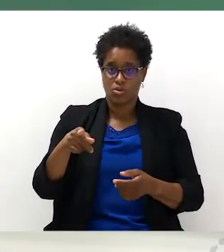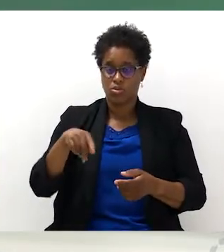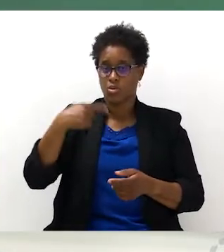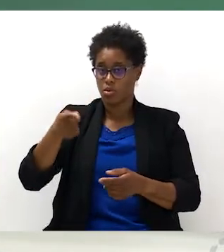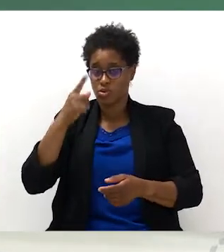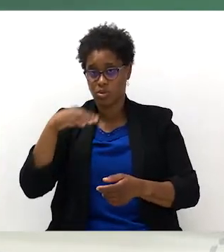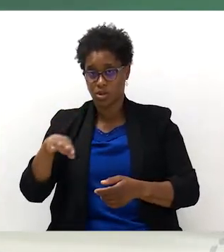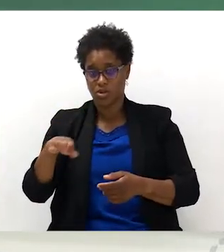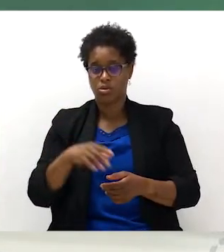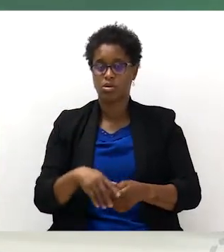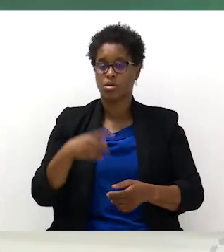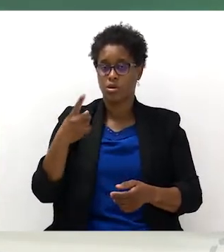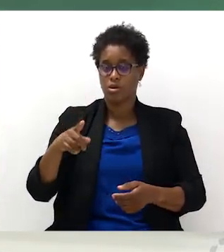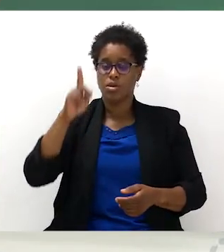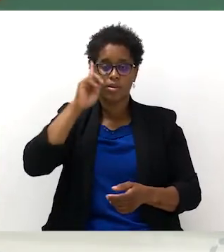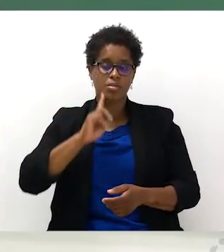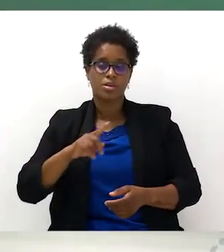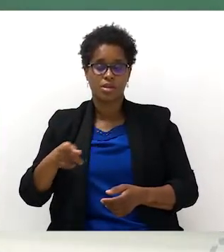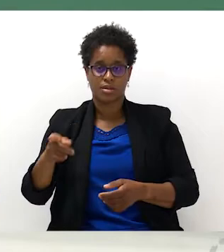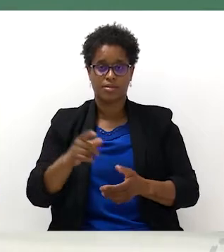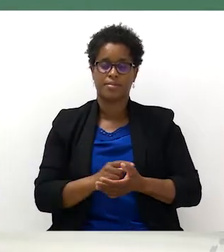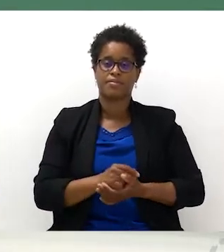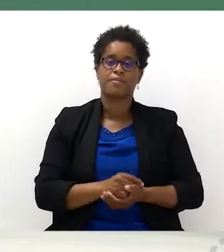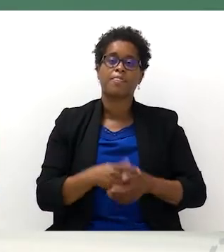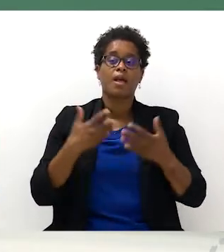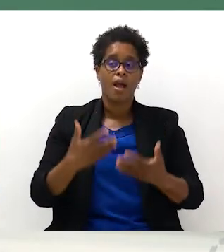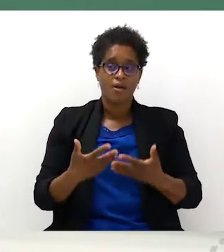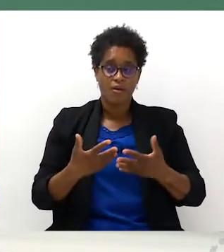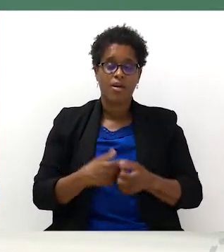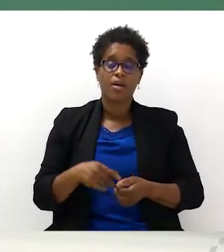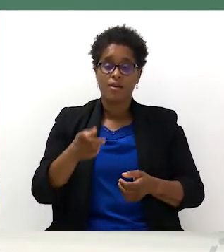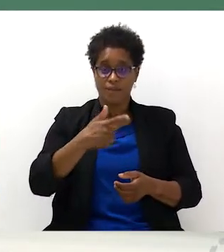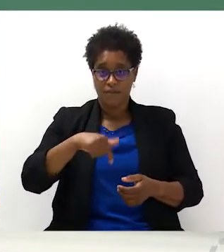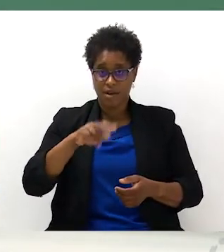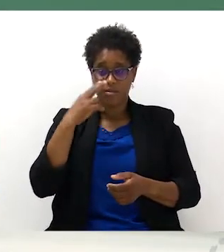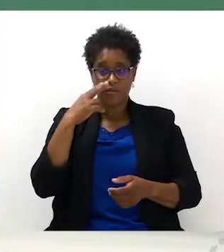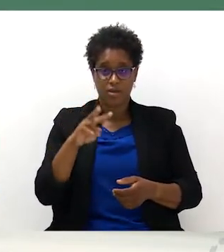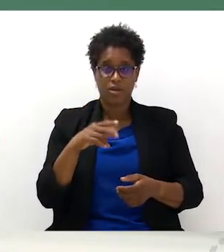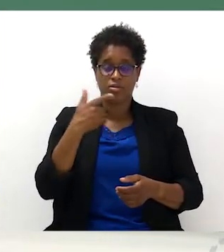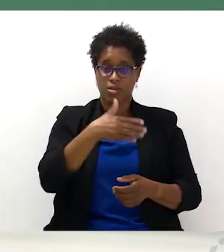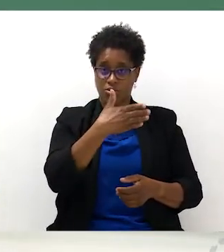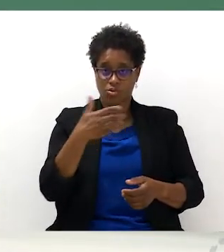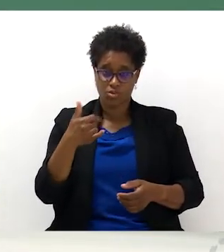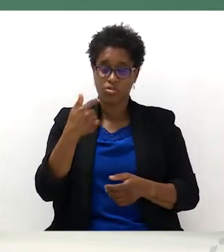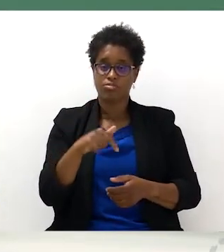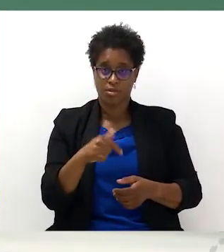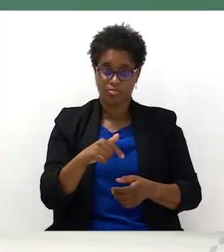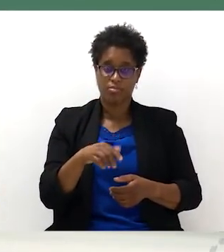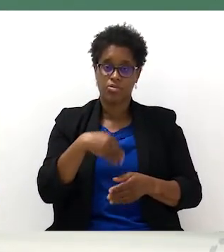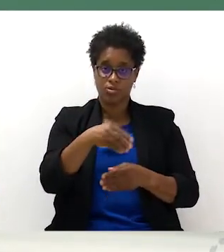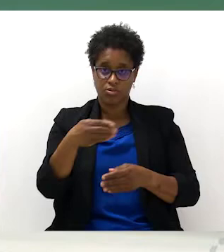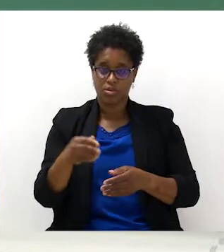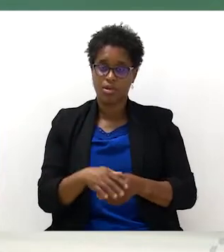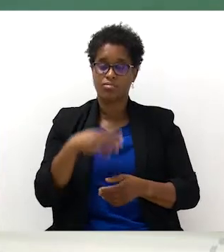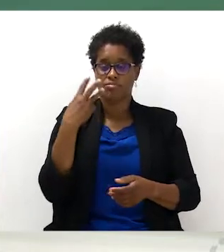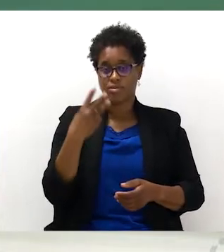outro menino e para a menina. Agora, vamos ver. Tínhamos 12. Distribuímos